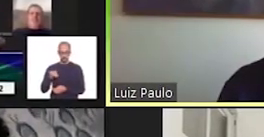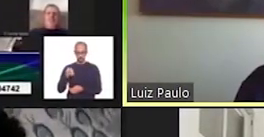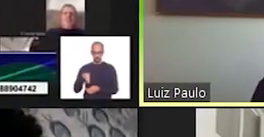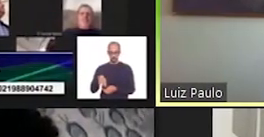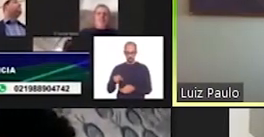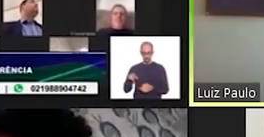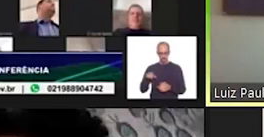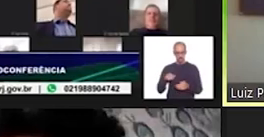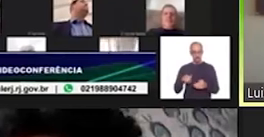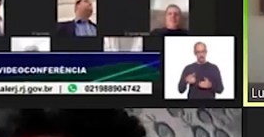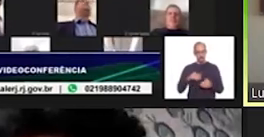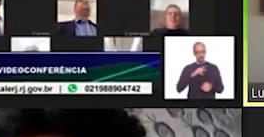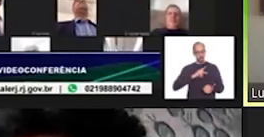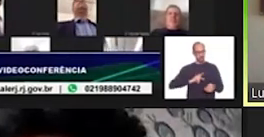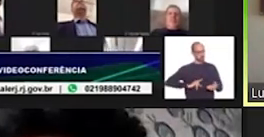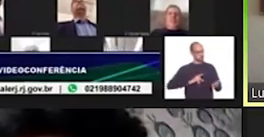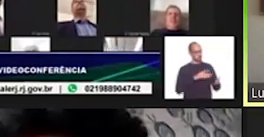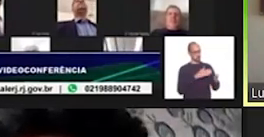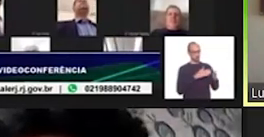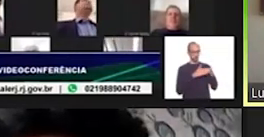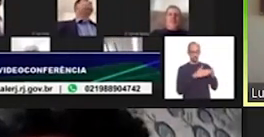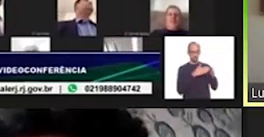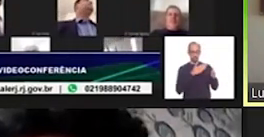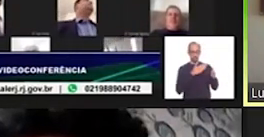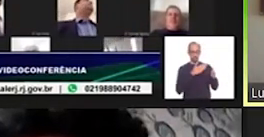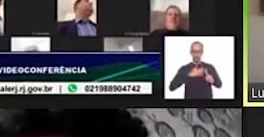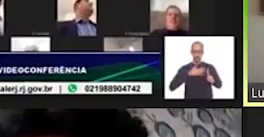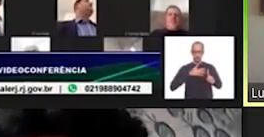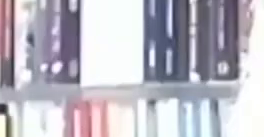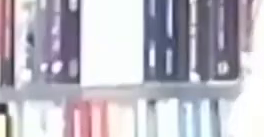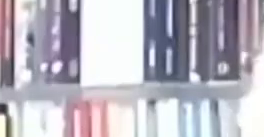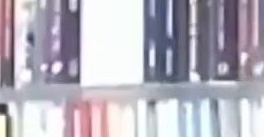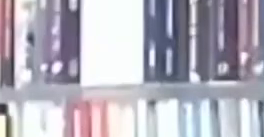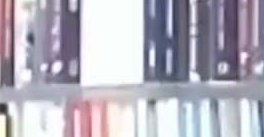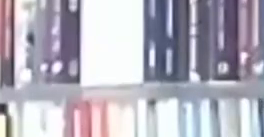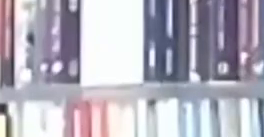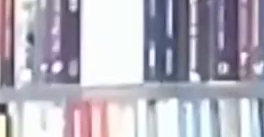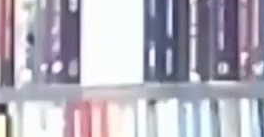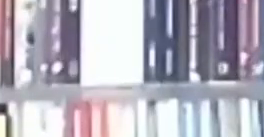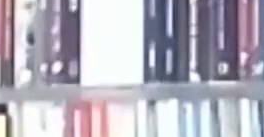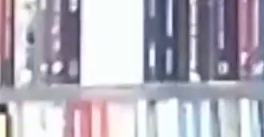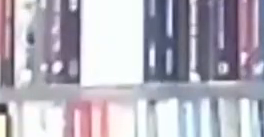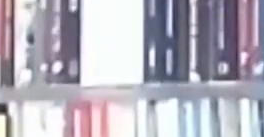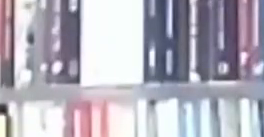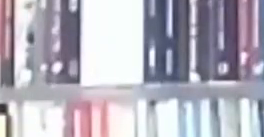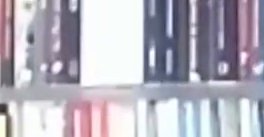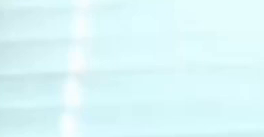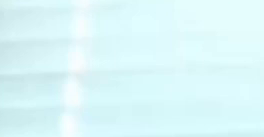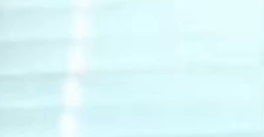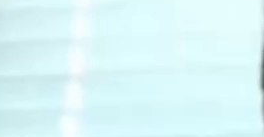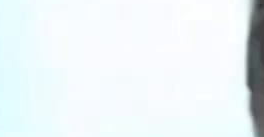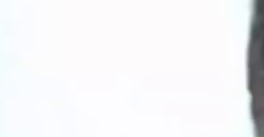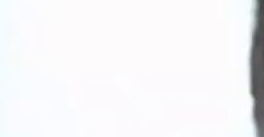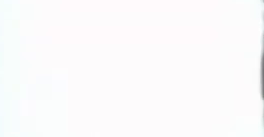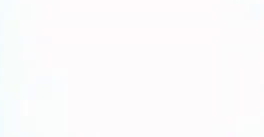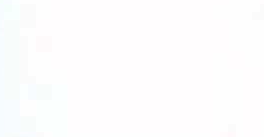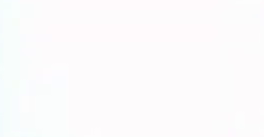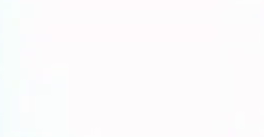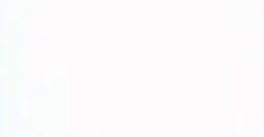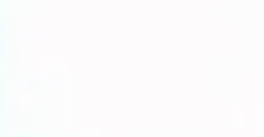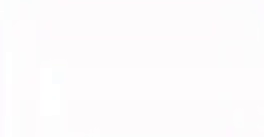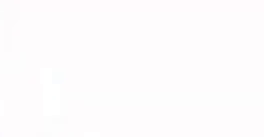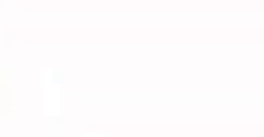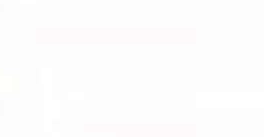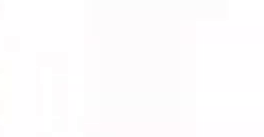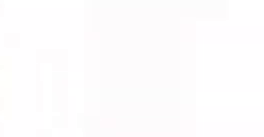enfermeira Rejane que autoriza o poder executivo a implantar uma delegacia especializada de Atendimento à mulher no município de